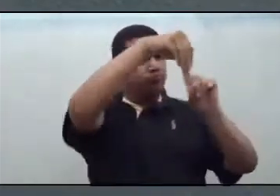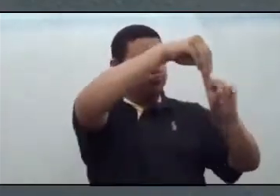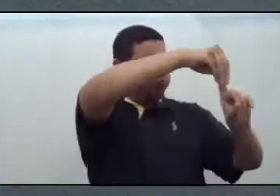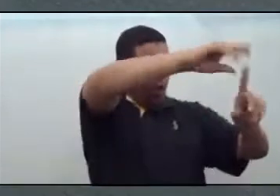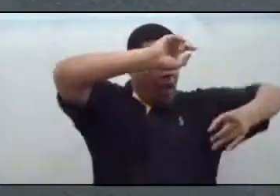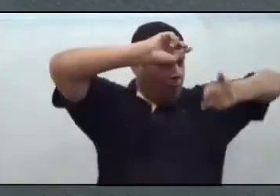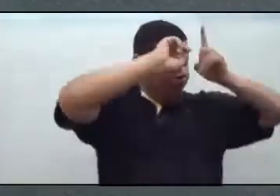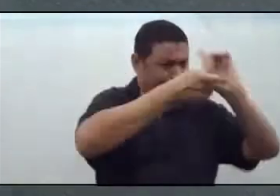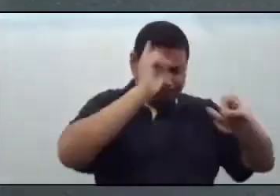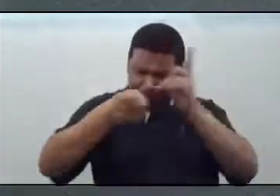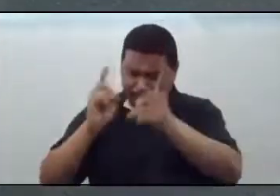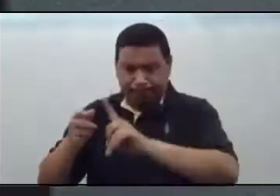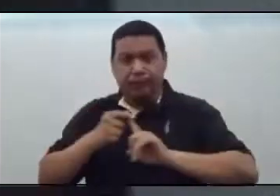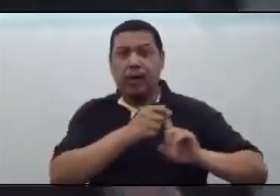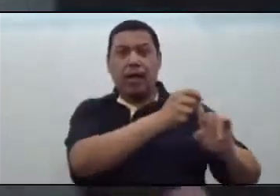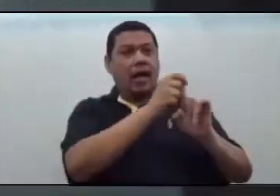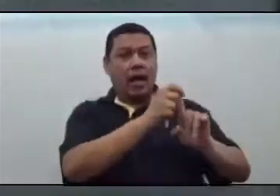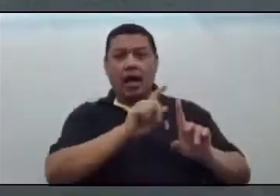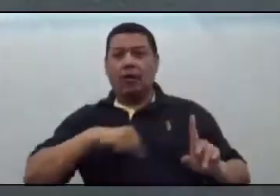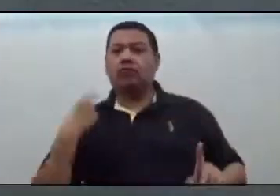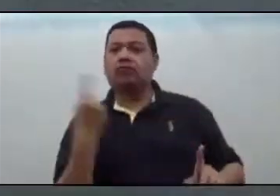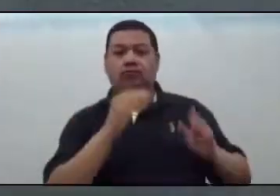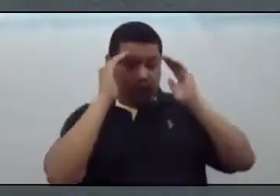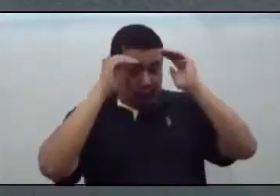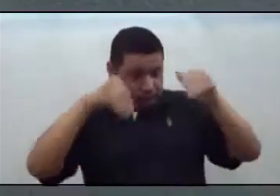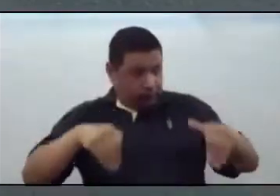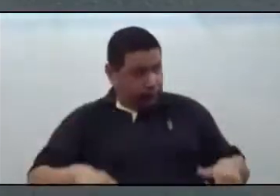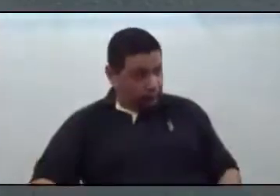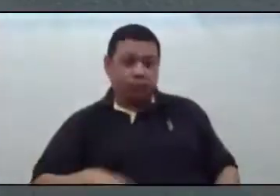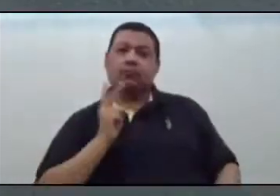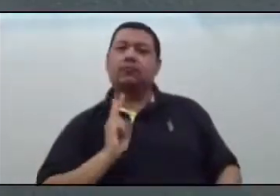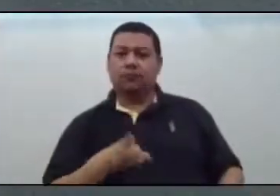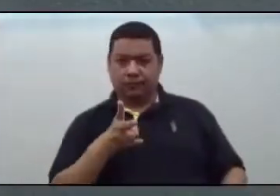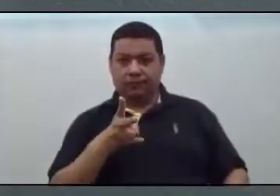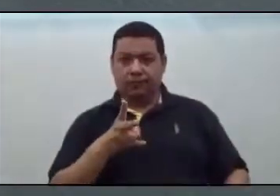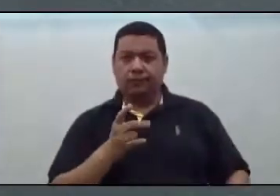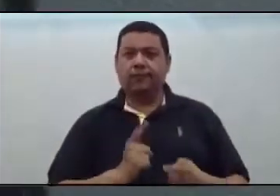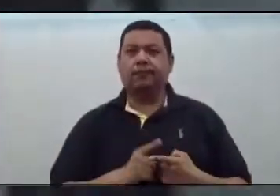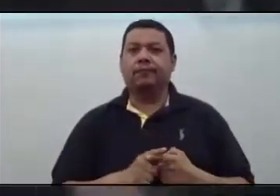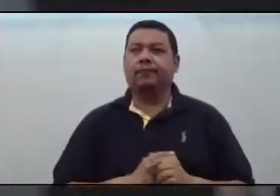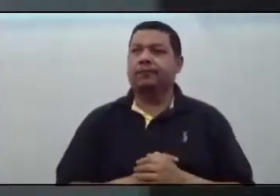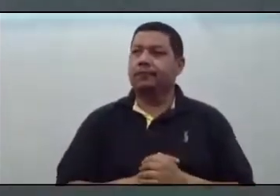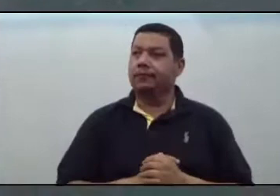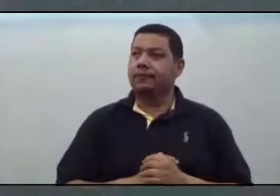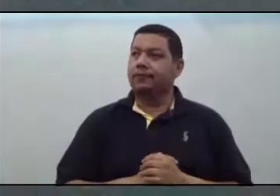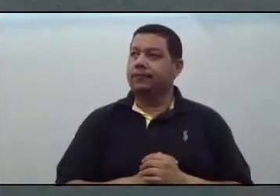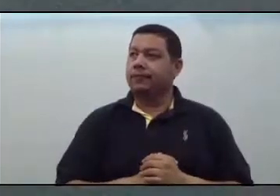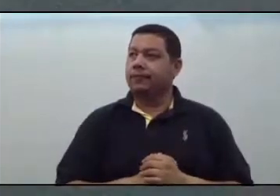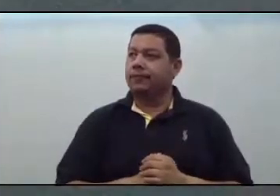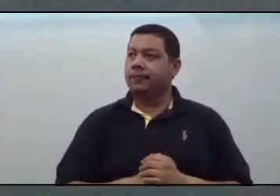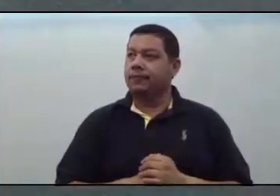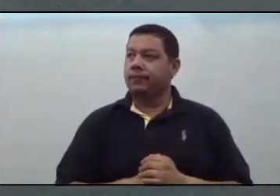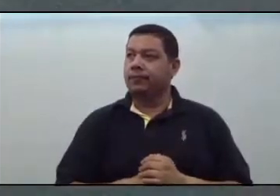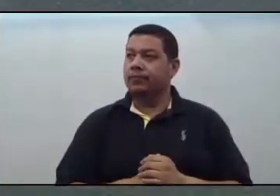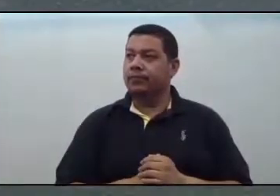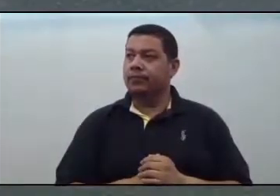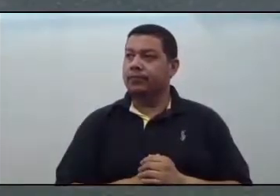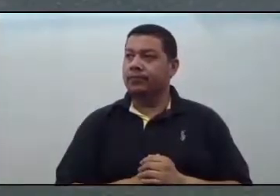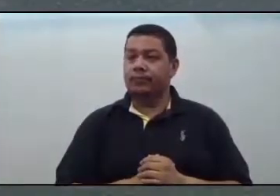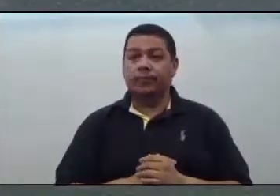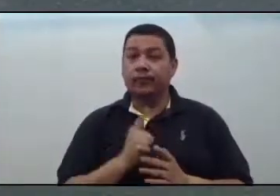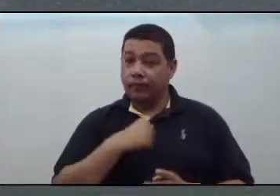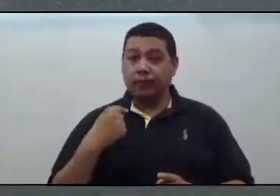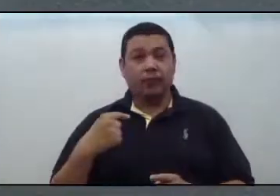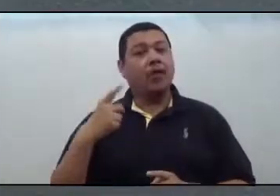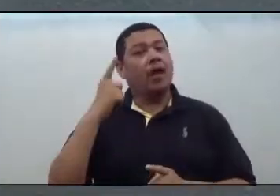Então, mediante a decisão de cada um vereador, eu sei que vai vir críticas, tá? Estamos